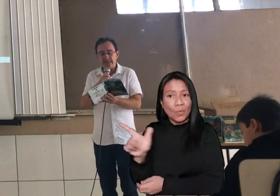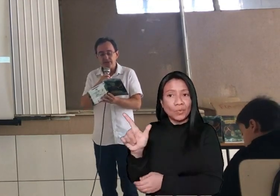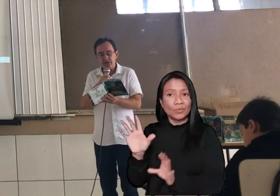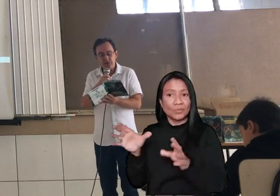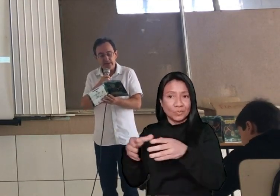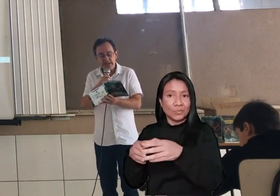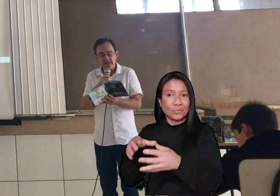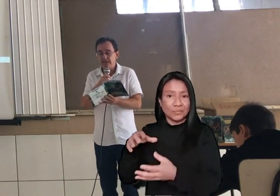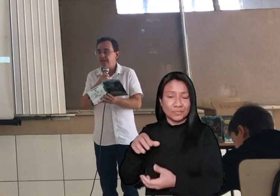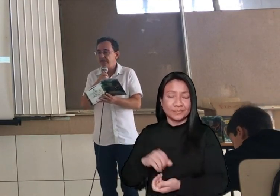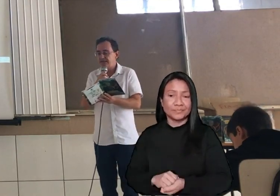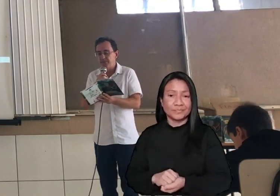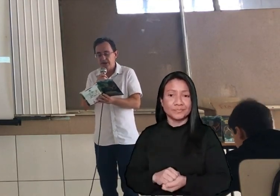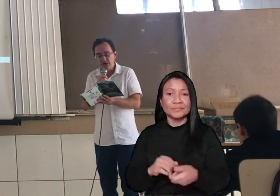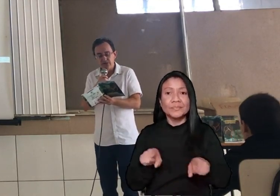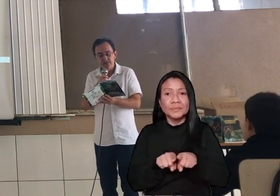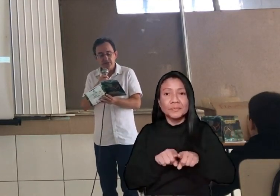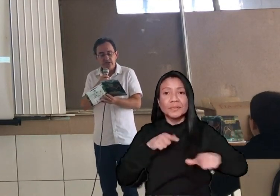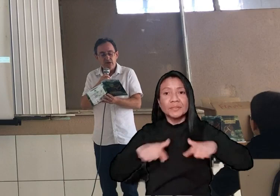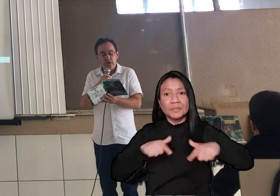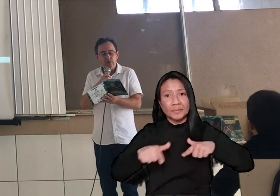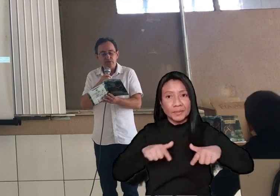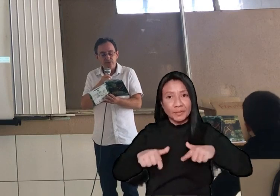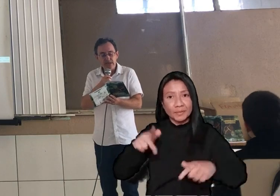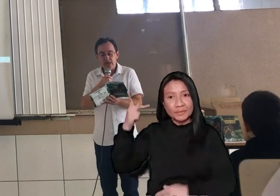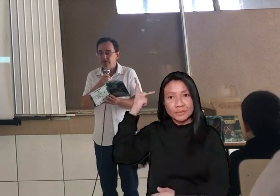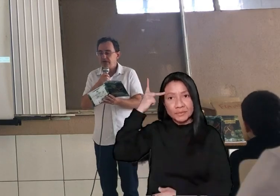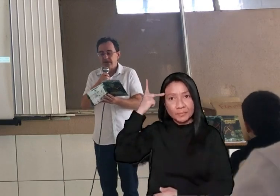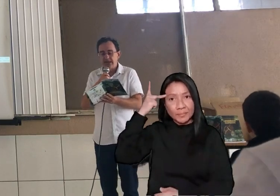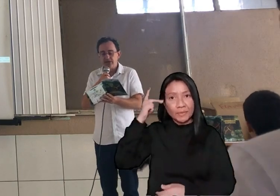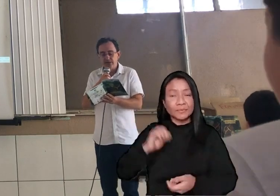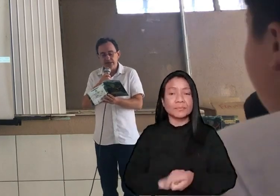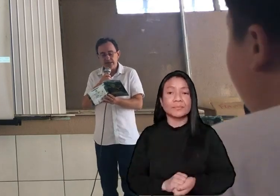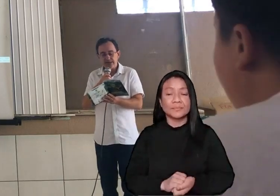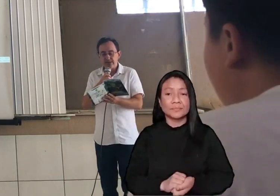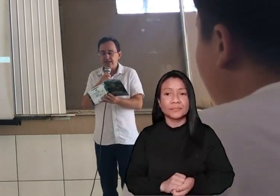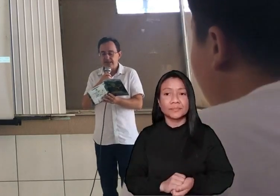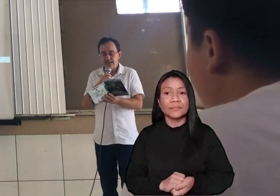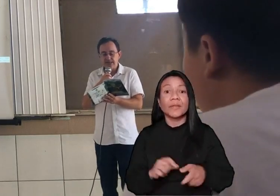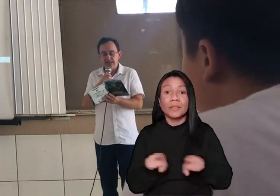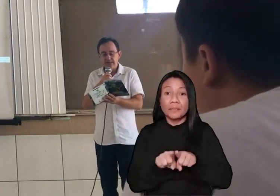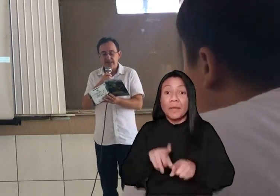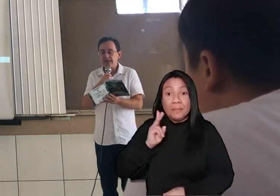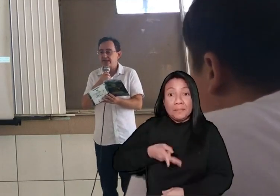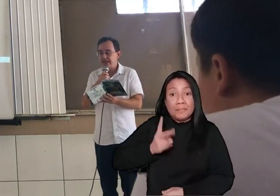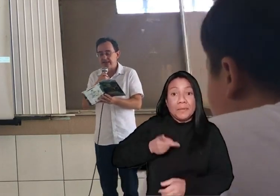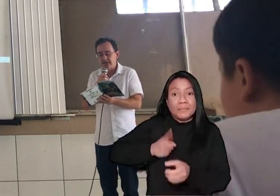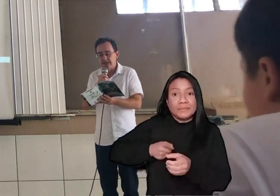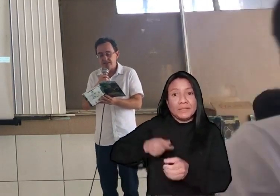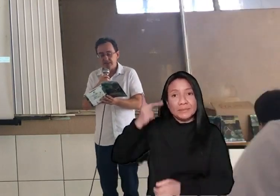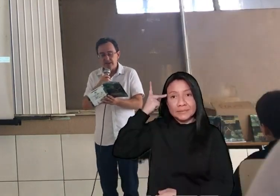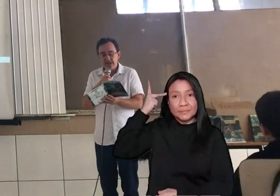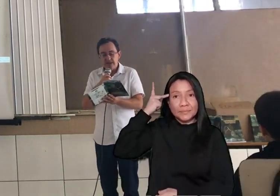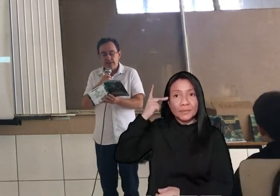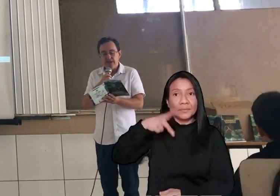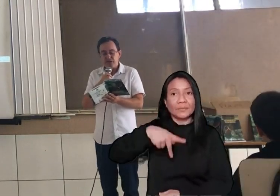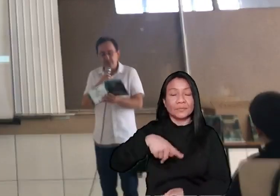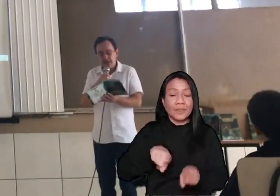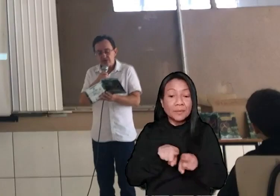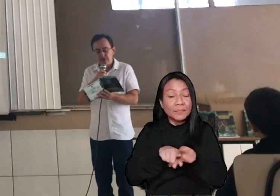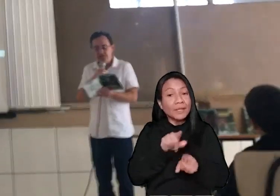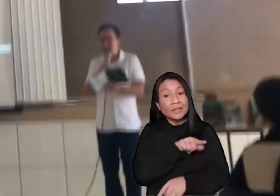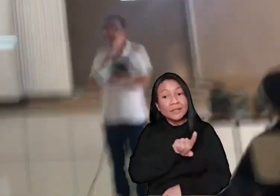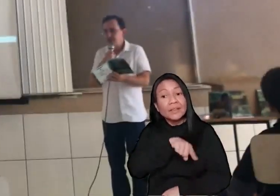em Santo Antônio do Pari, em São Paulo, Porto Leão, Canoinhas e Santa Catarina, né?